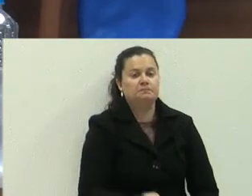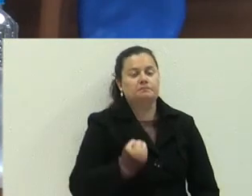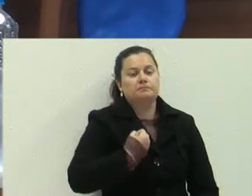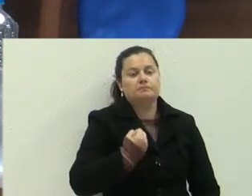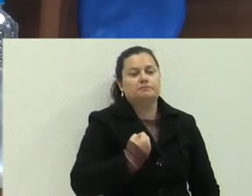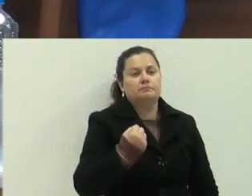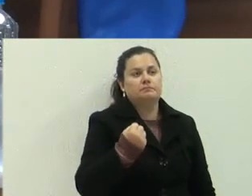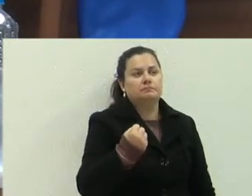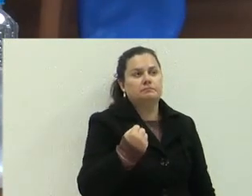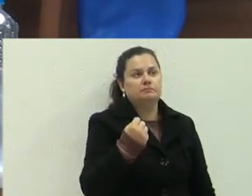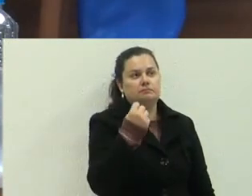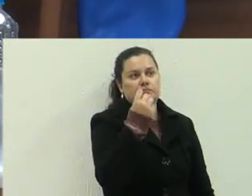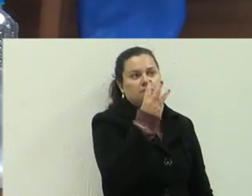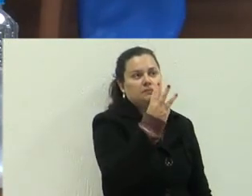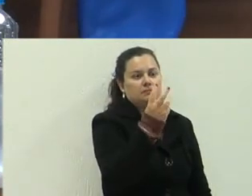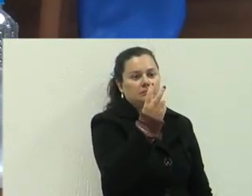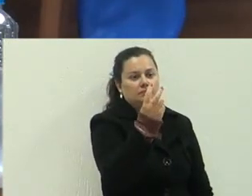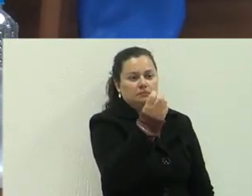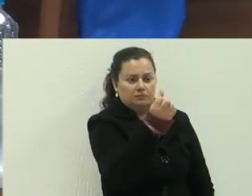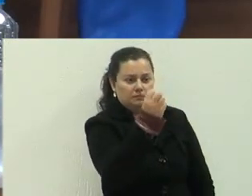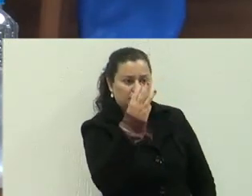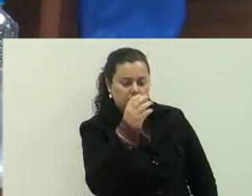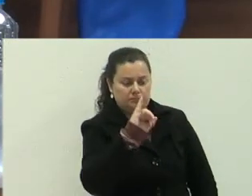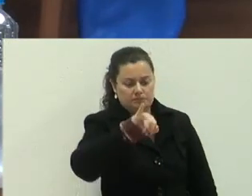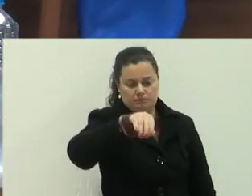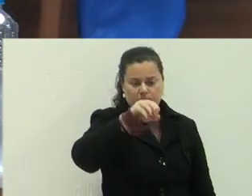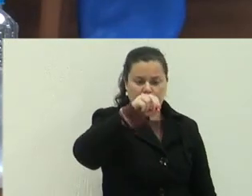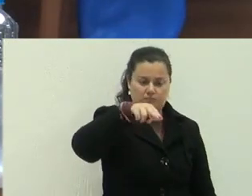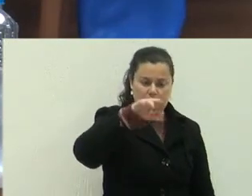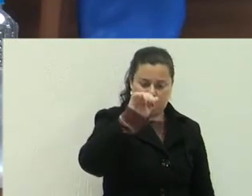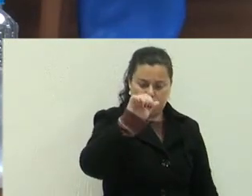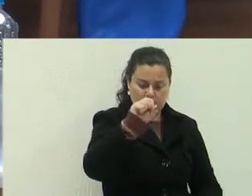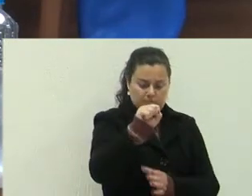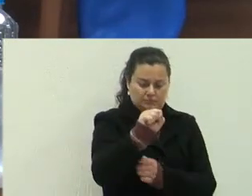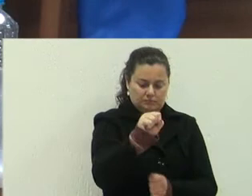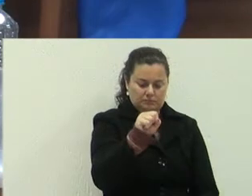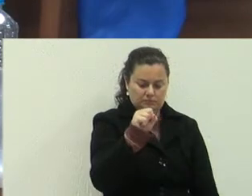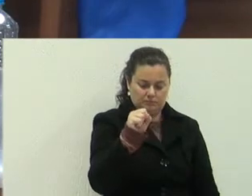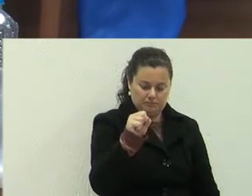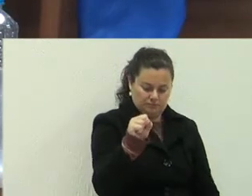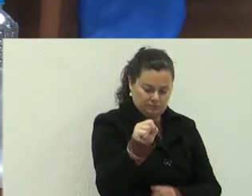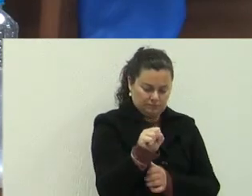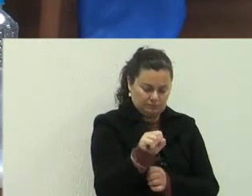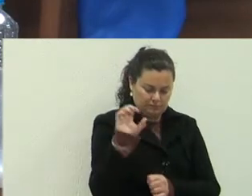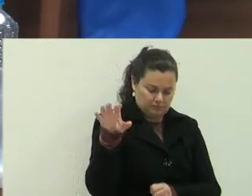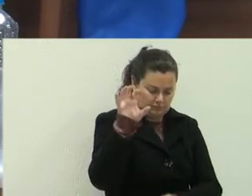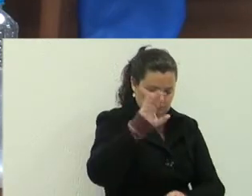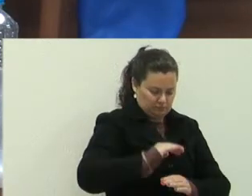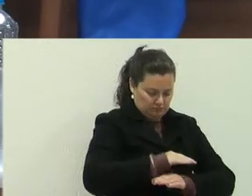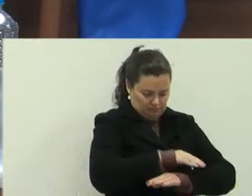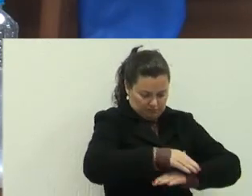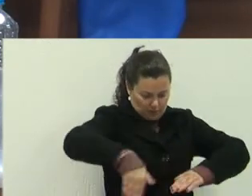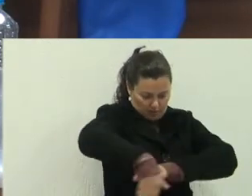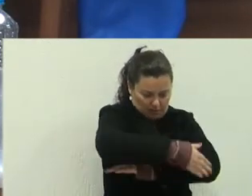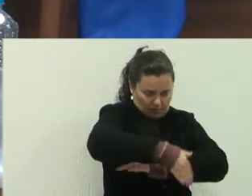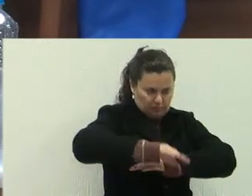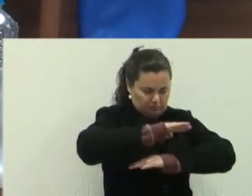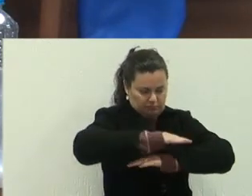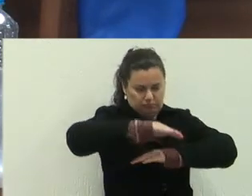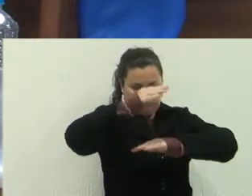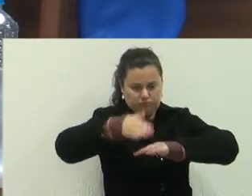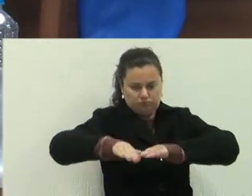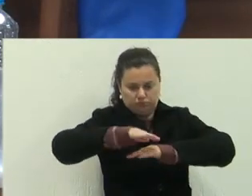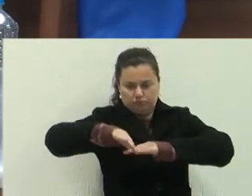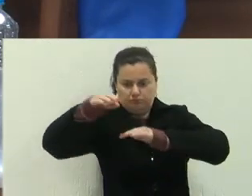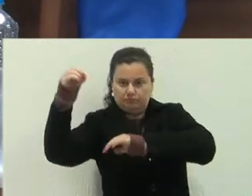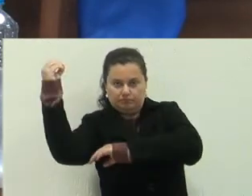Indicação número 363 do vereador Jonas de Souza. A implantação de lombadas e placas de